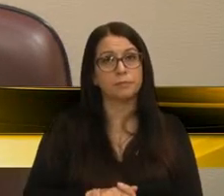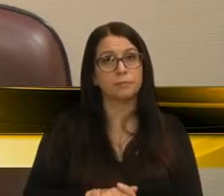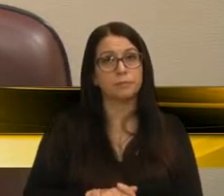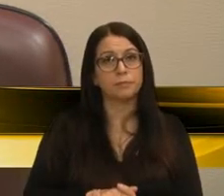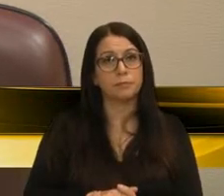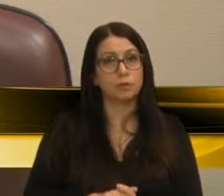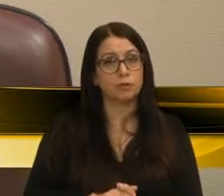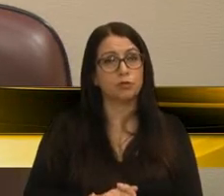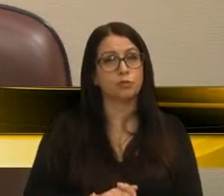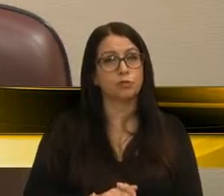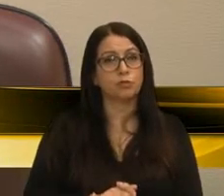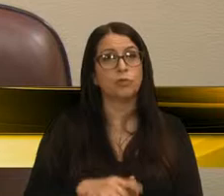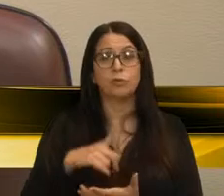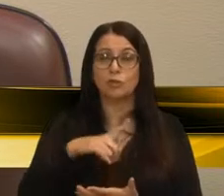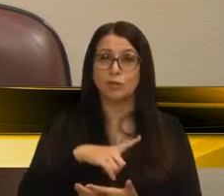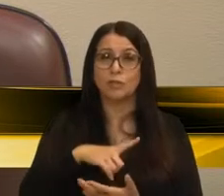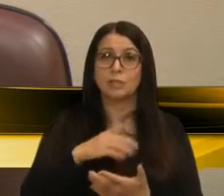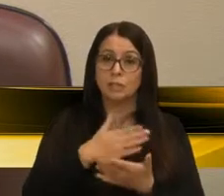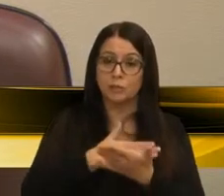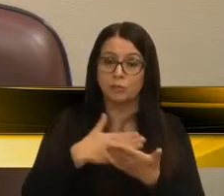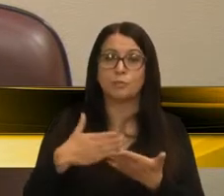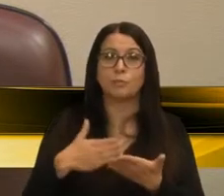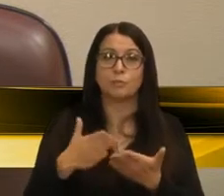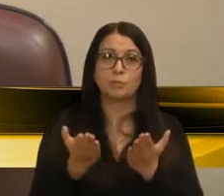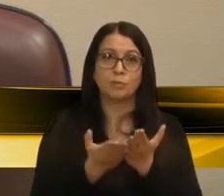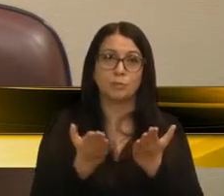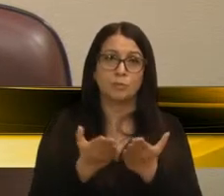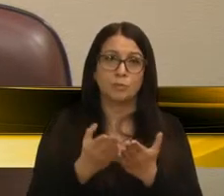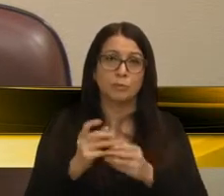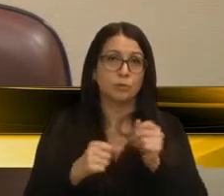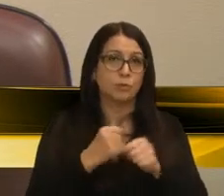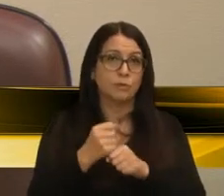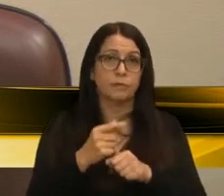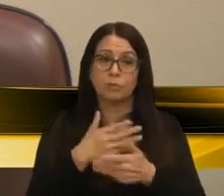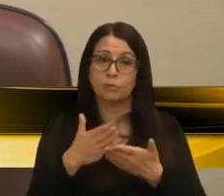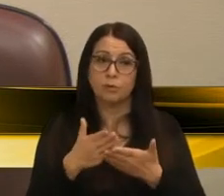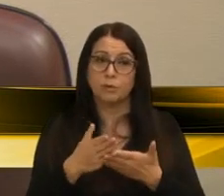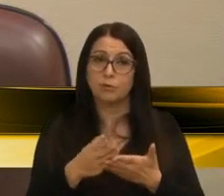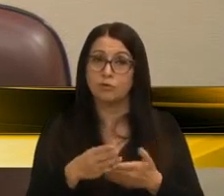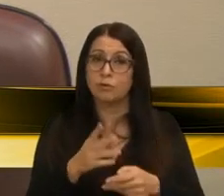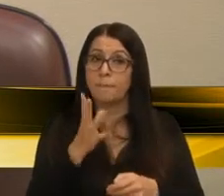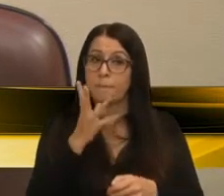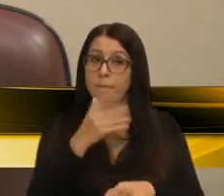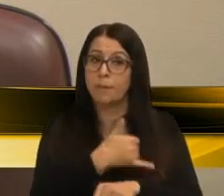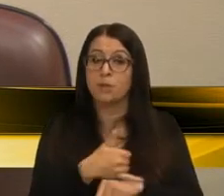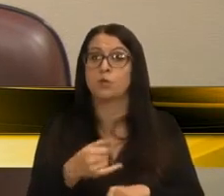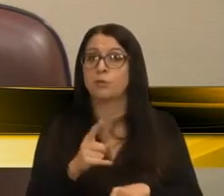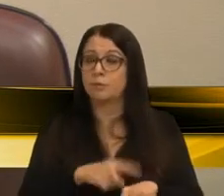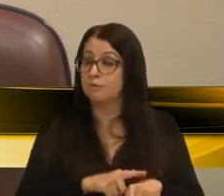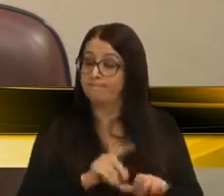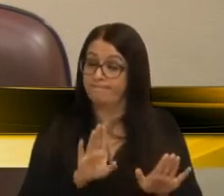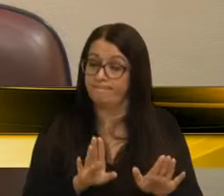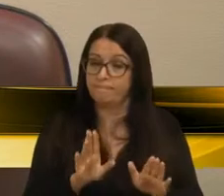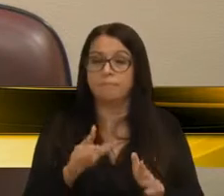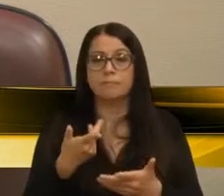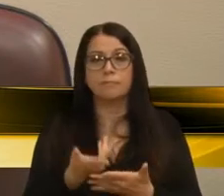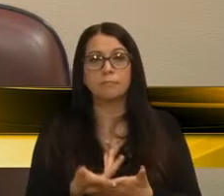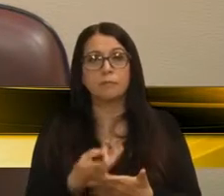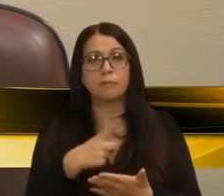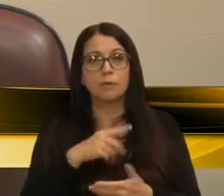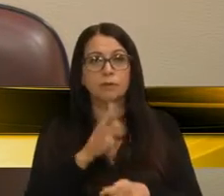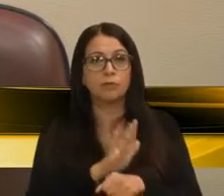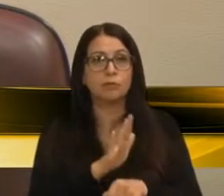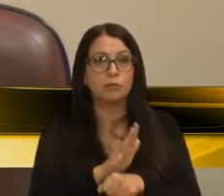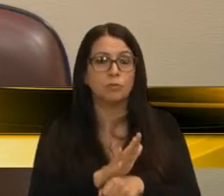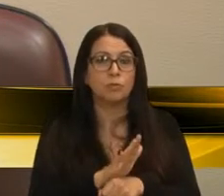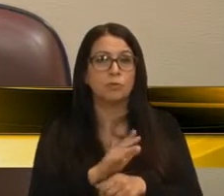já deveria de ter se iniciado o estudo para o ano que vem, não começou, acho que já está tarde demais, mas, no mínimo, vai